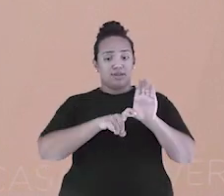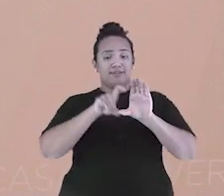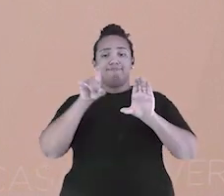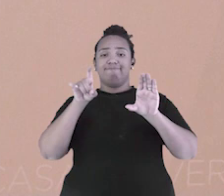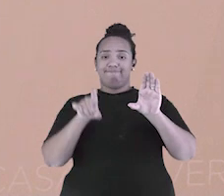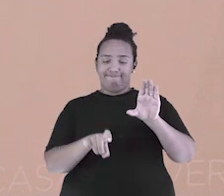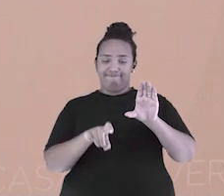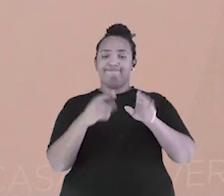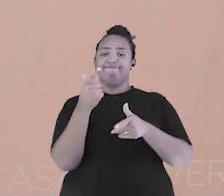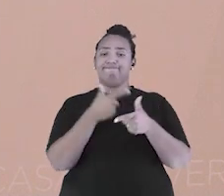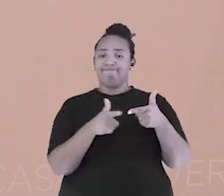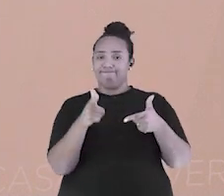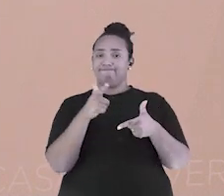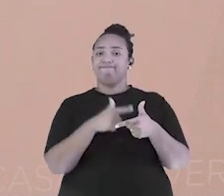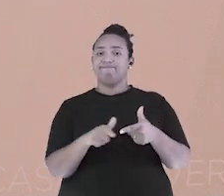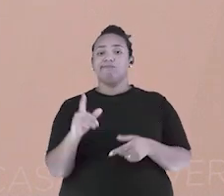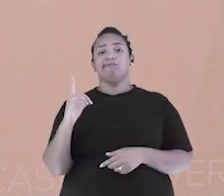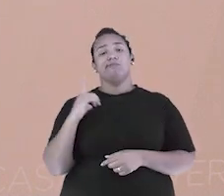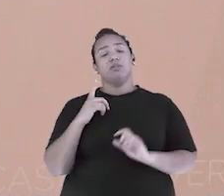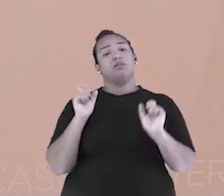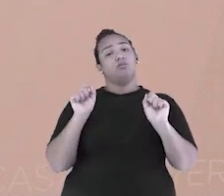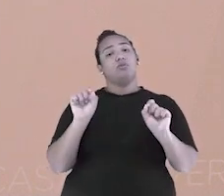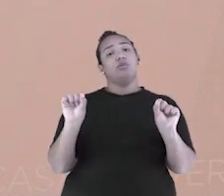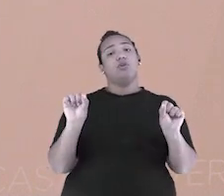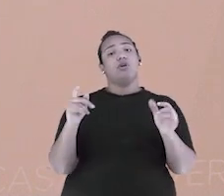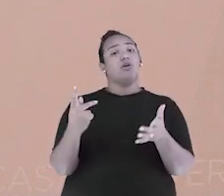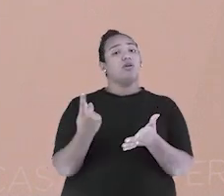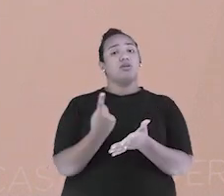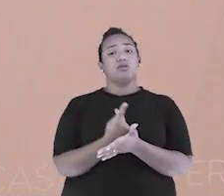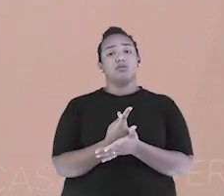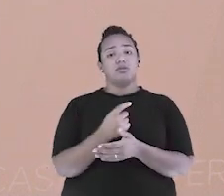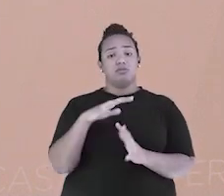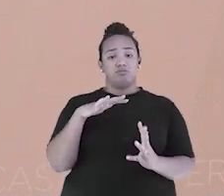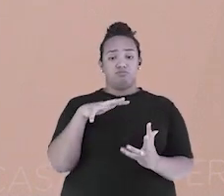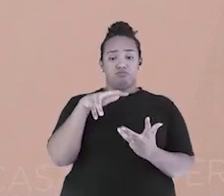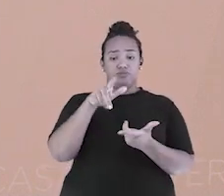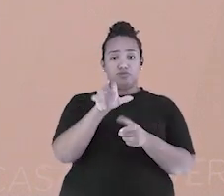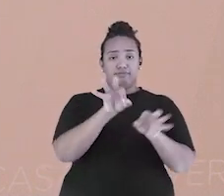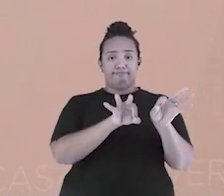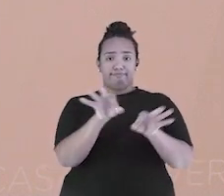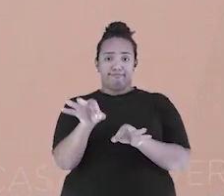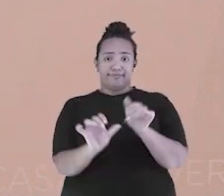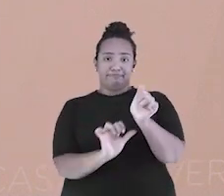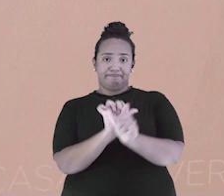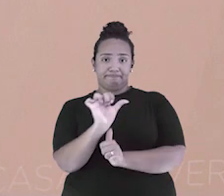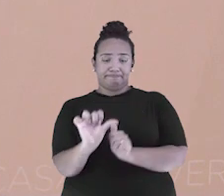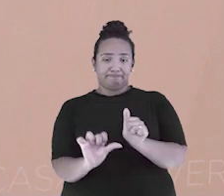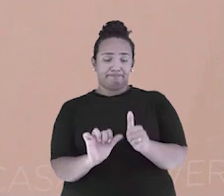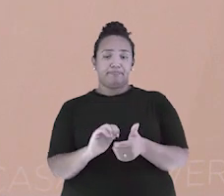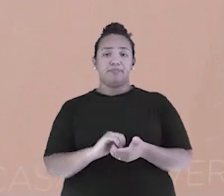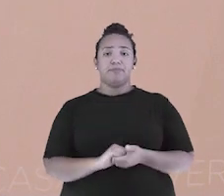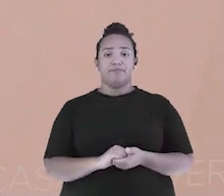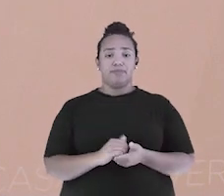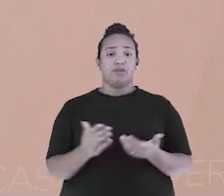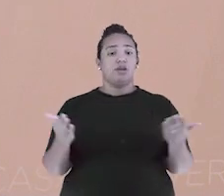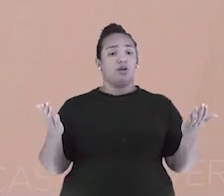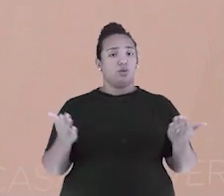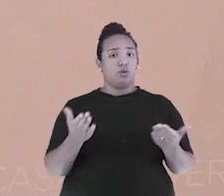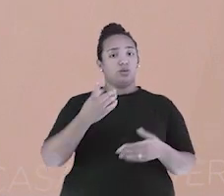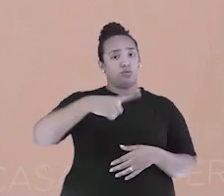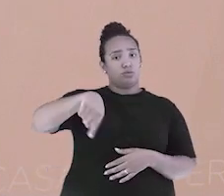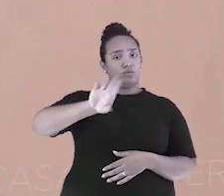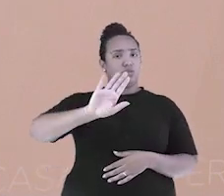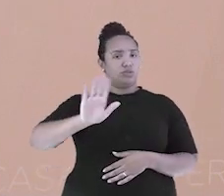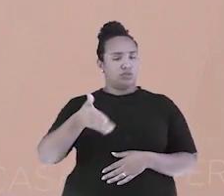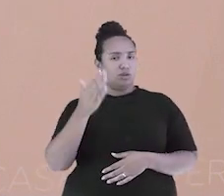ameaçado e isso pode gerar novas configurações na organização mundial. Agora que já podemos compreender